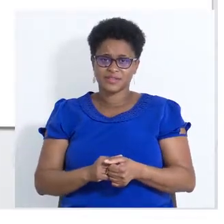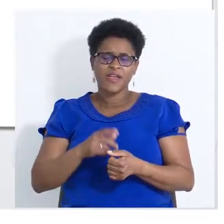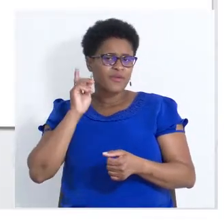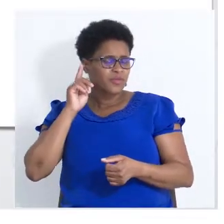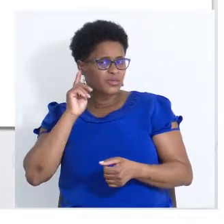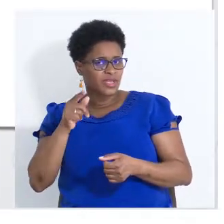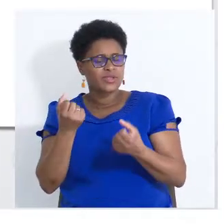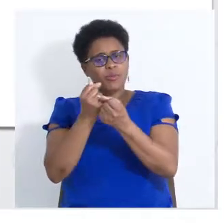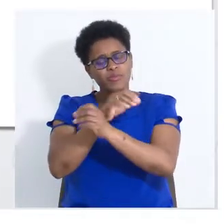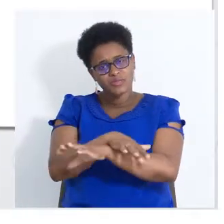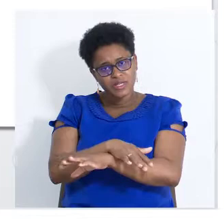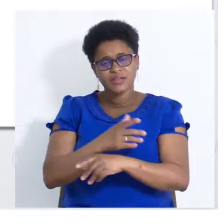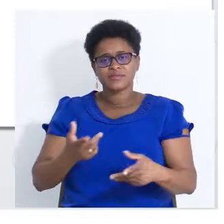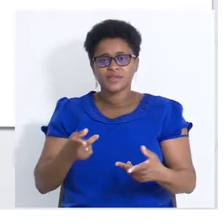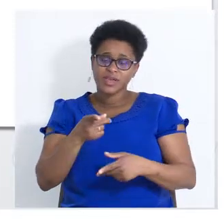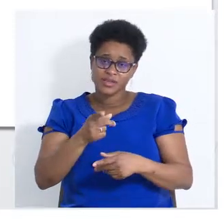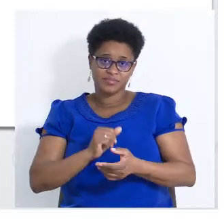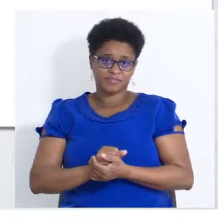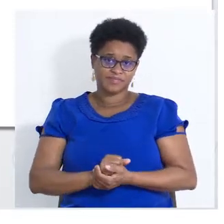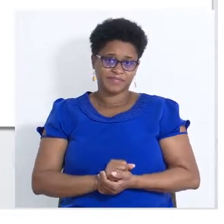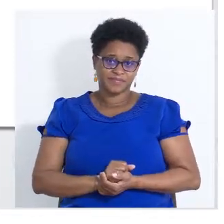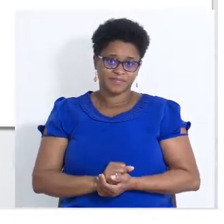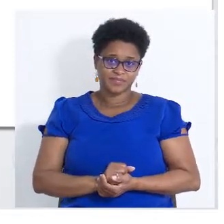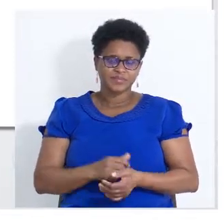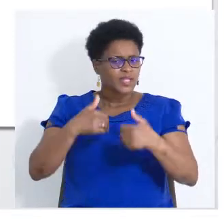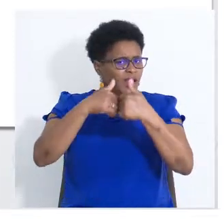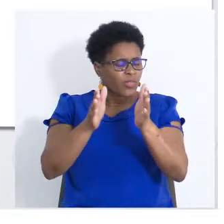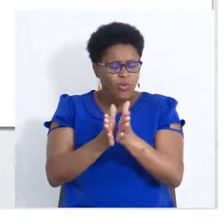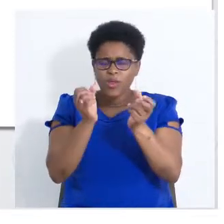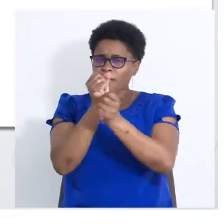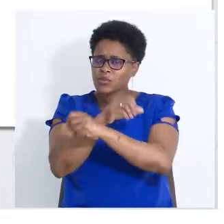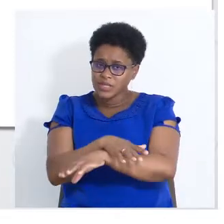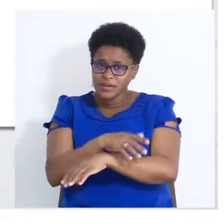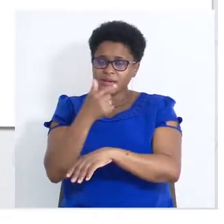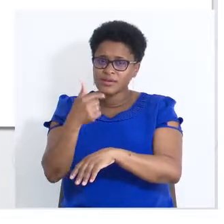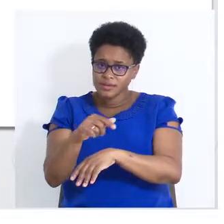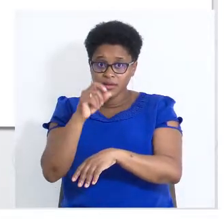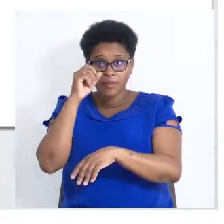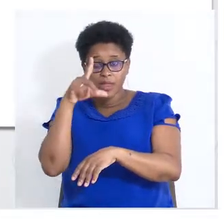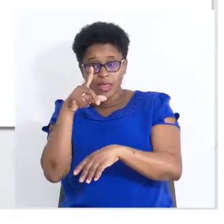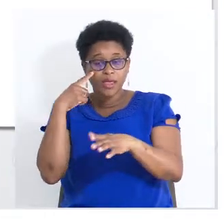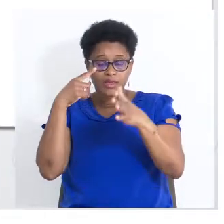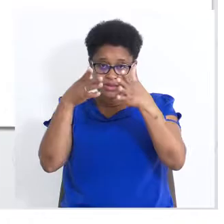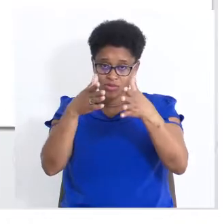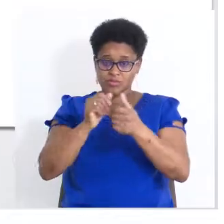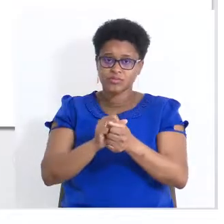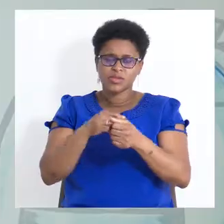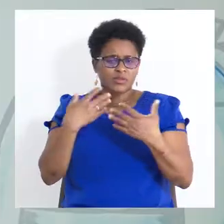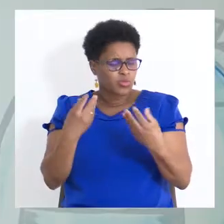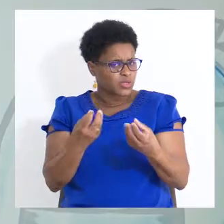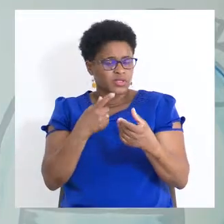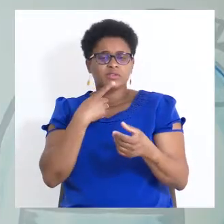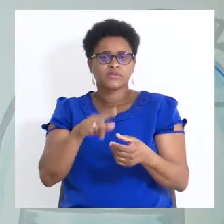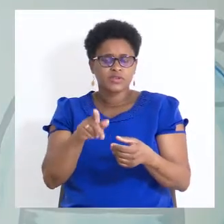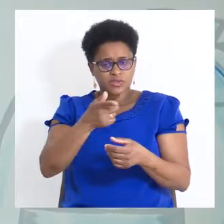principais, fundamentais da publicidade estão aí. Toda a publicidade tem que despertar a atenção. Por